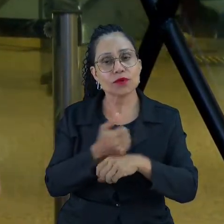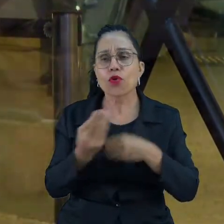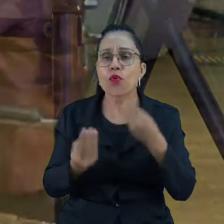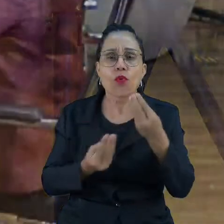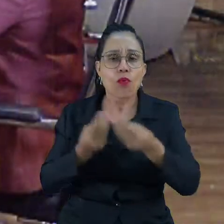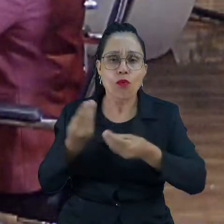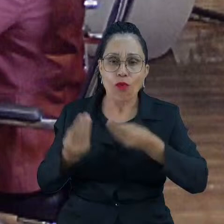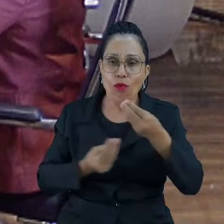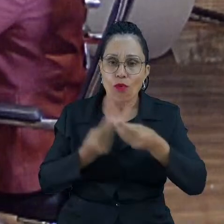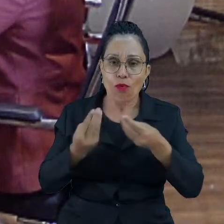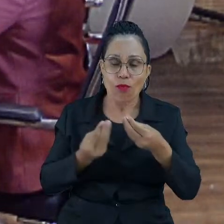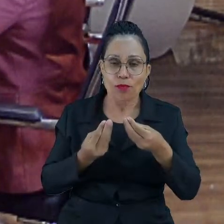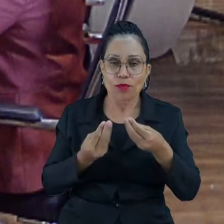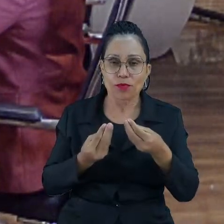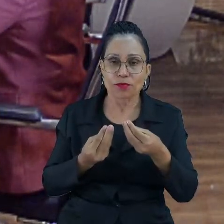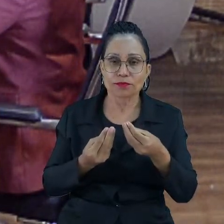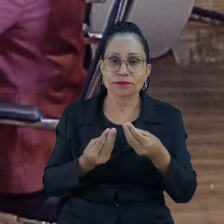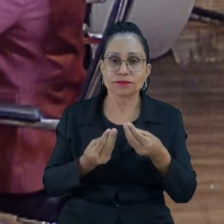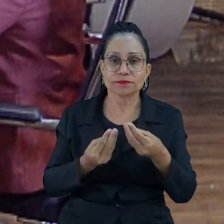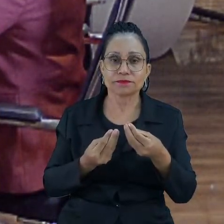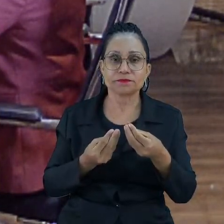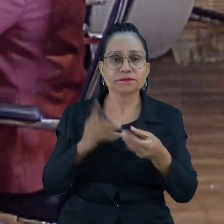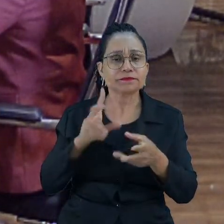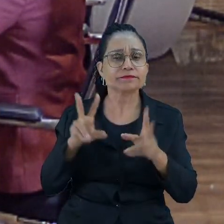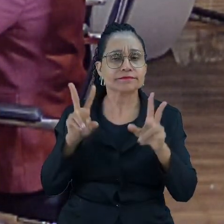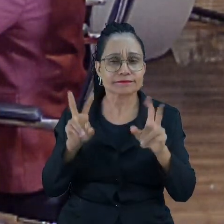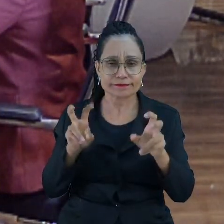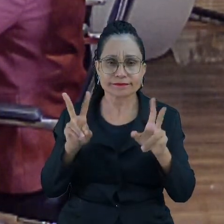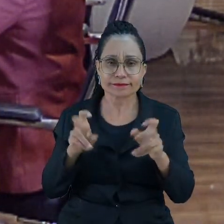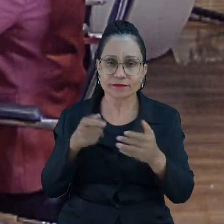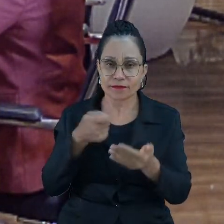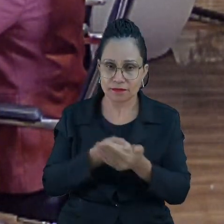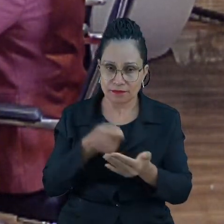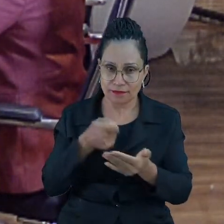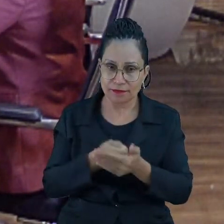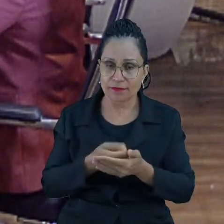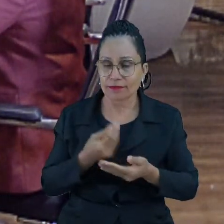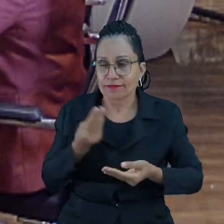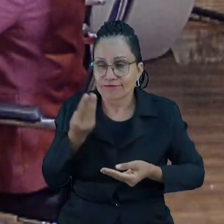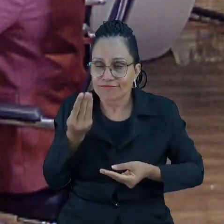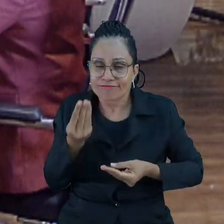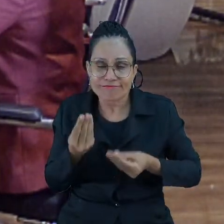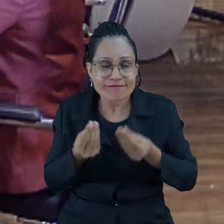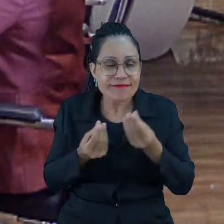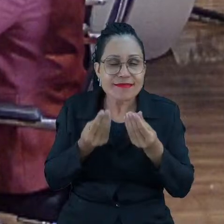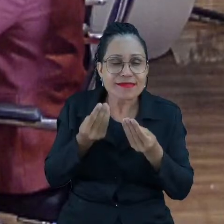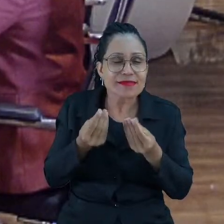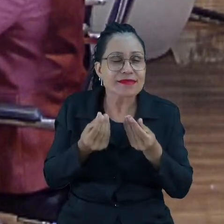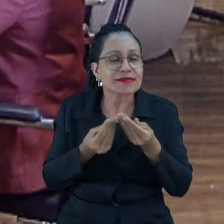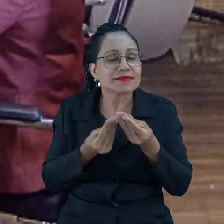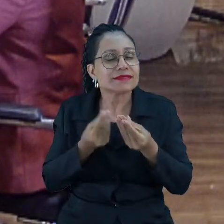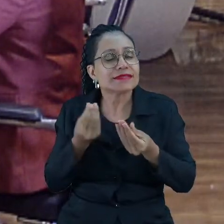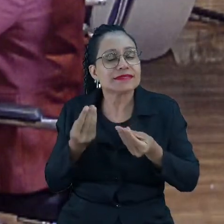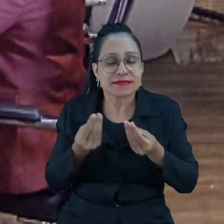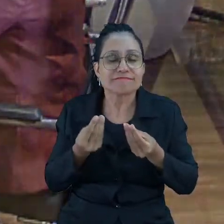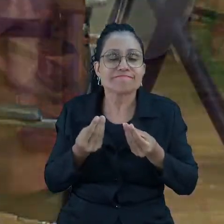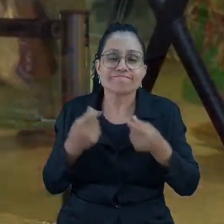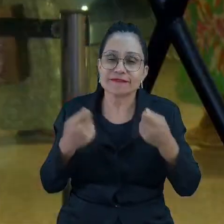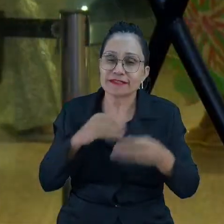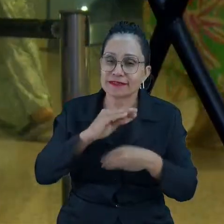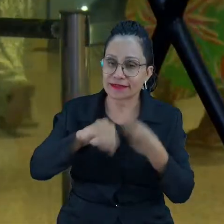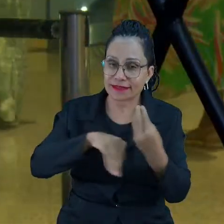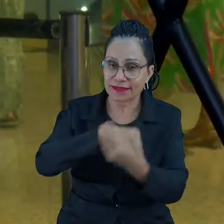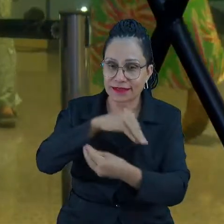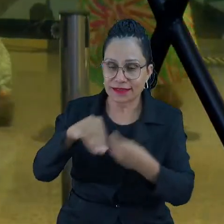que foi isso, né? Porque a gente sabe que são assuntos que exigem uma sensibilidade, são assuntos delicados, às vezes envolve pessoas de um